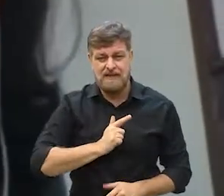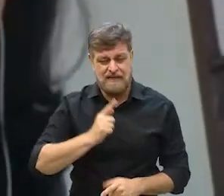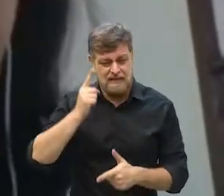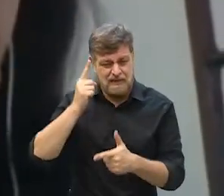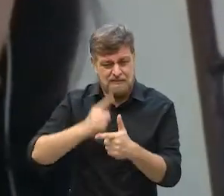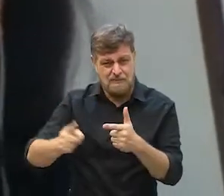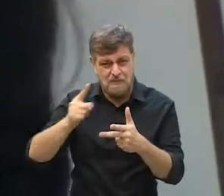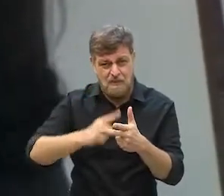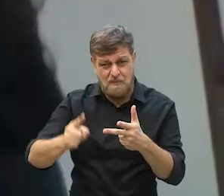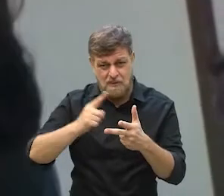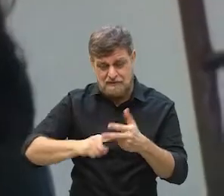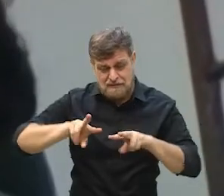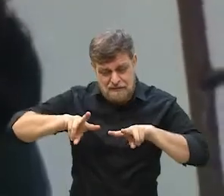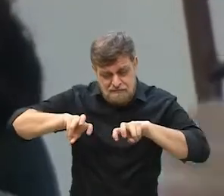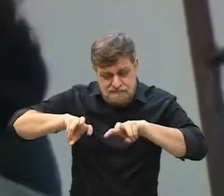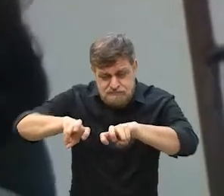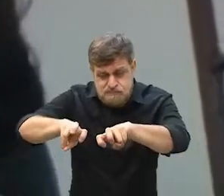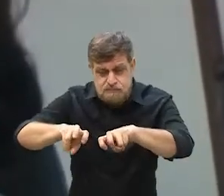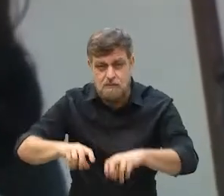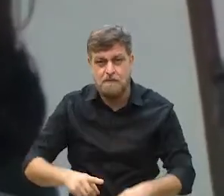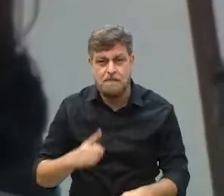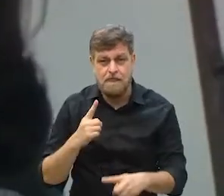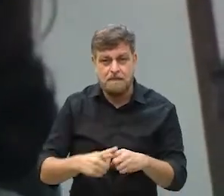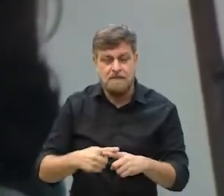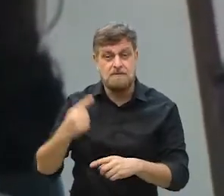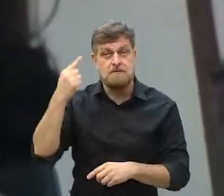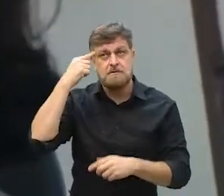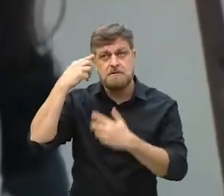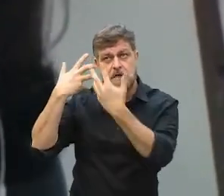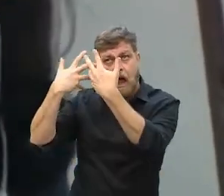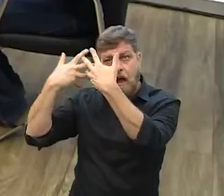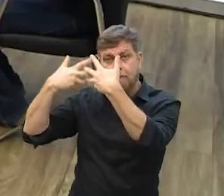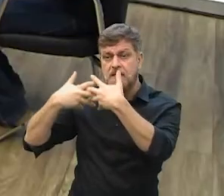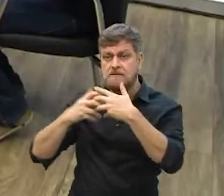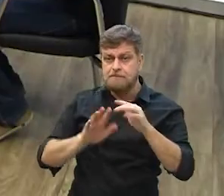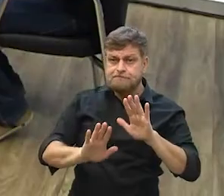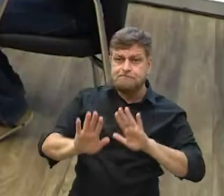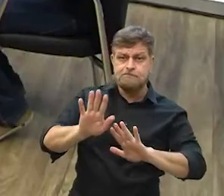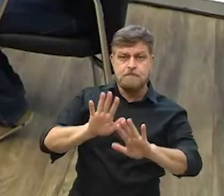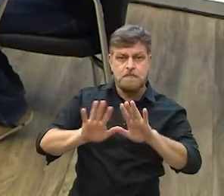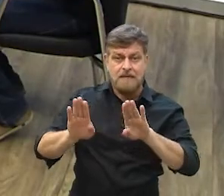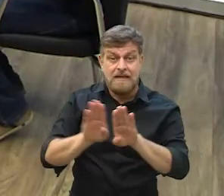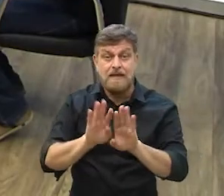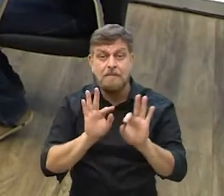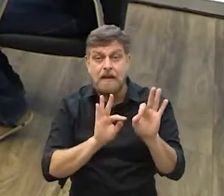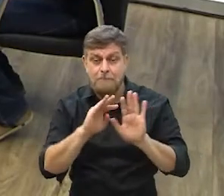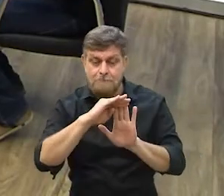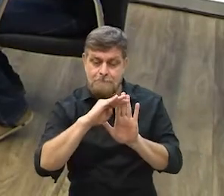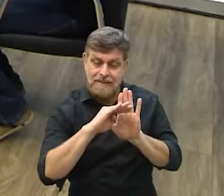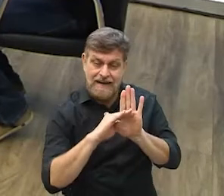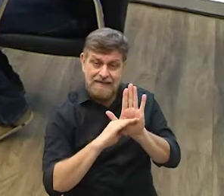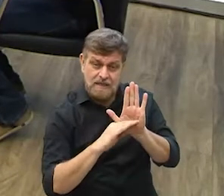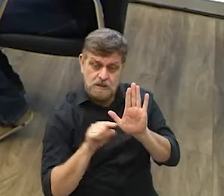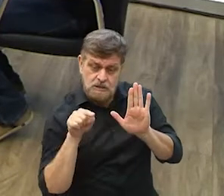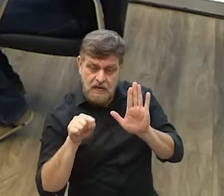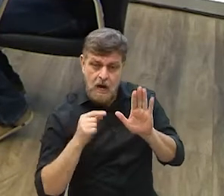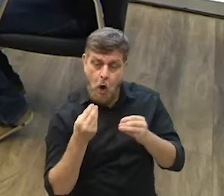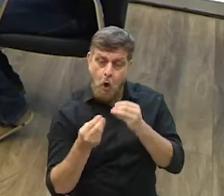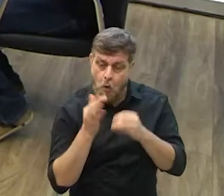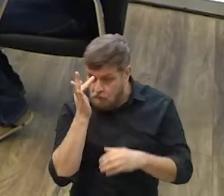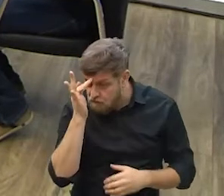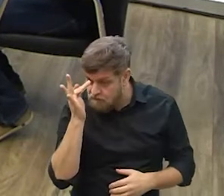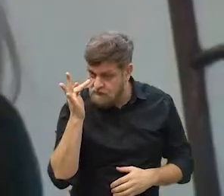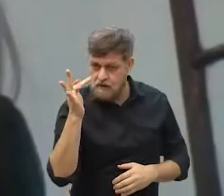mais profundas, se não for pensado com muito cuidado e planejado, obviamente, os